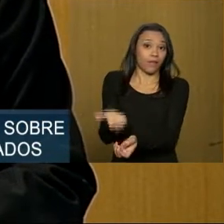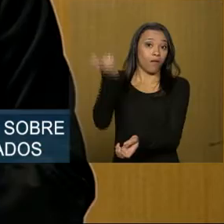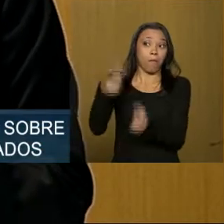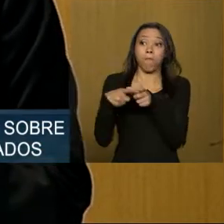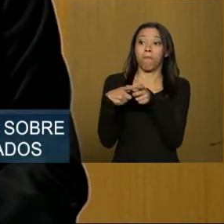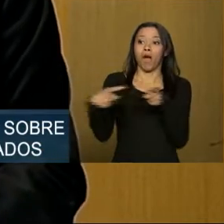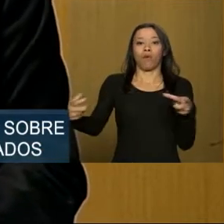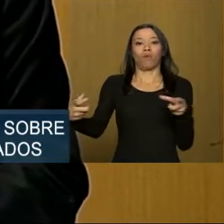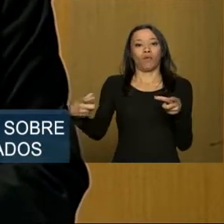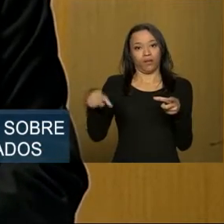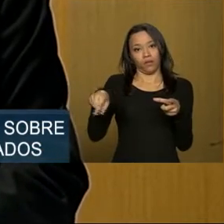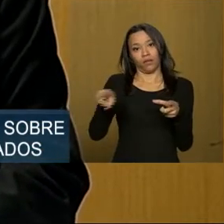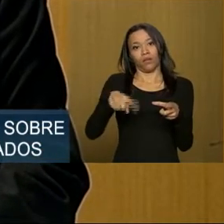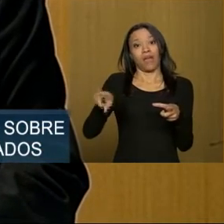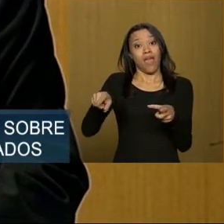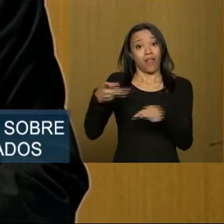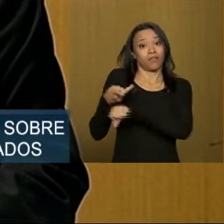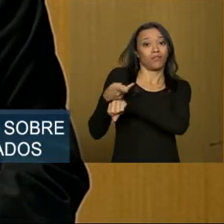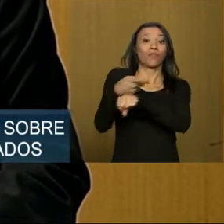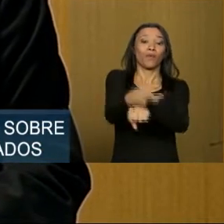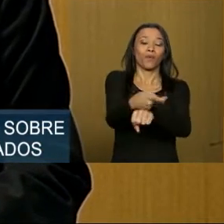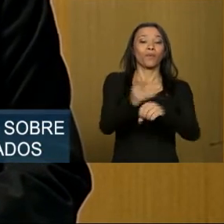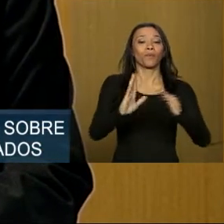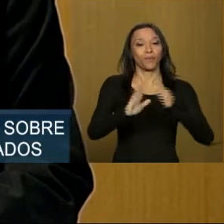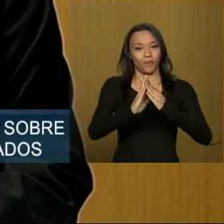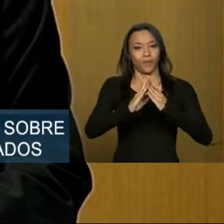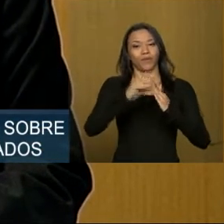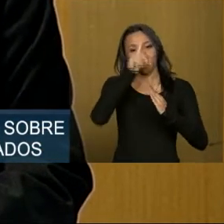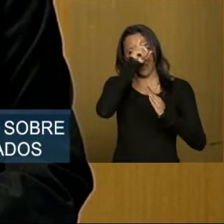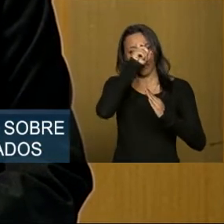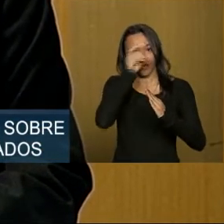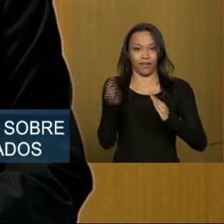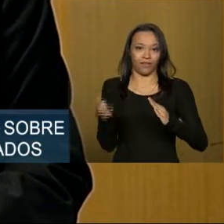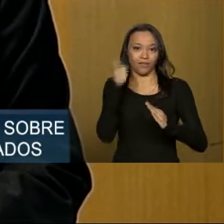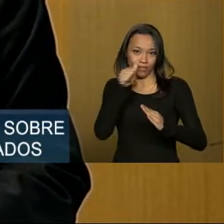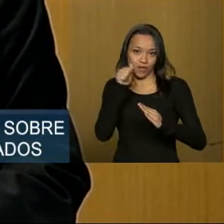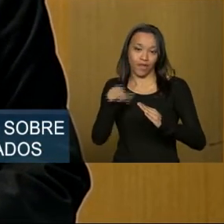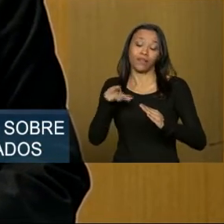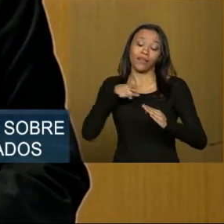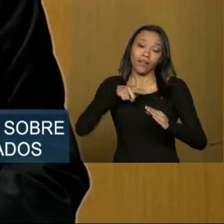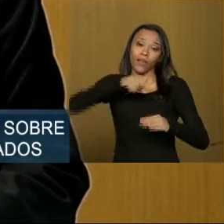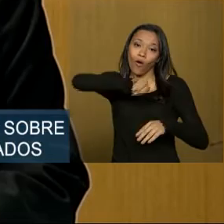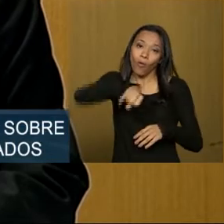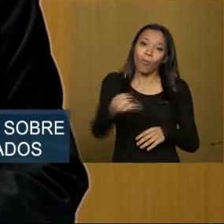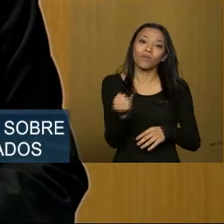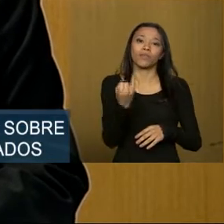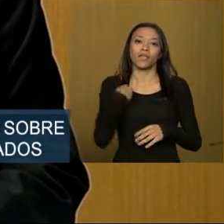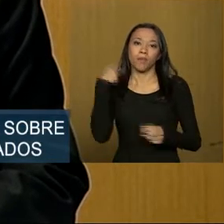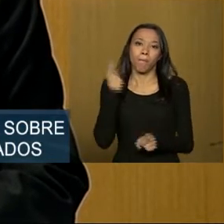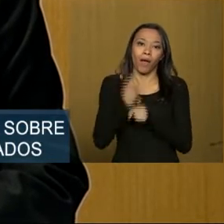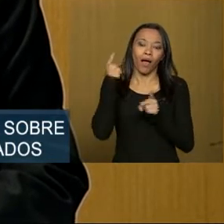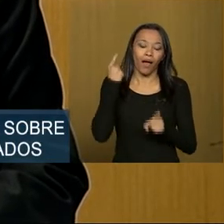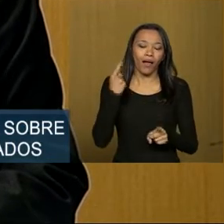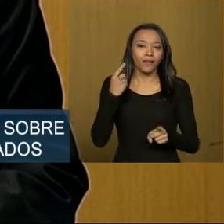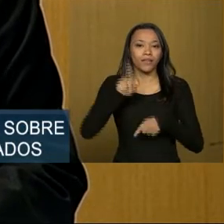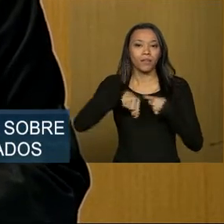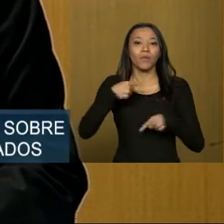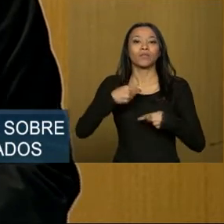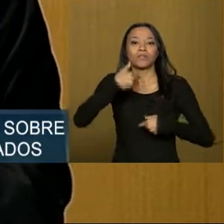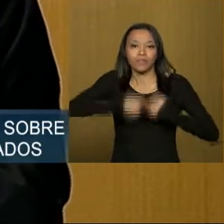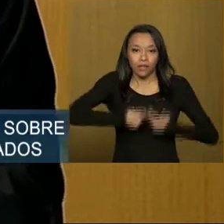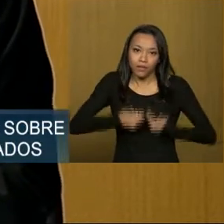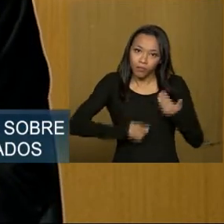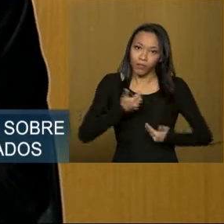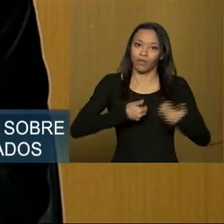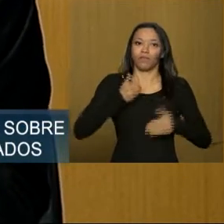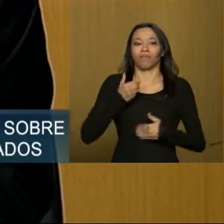de procurarem mais o serviço de saúde. E, por isso, tem mais oportunidade de diagnóstico e de tratamento.